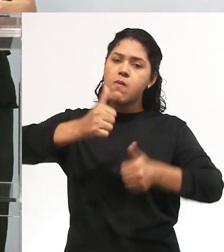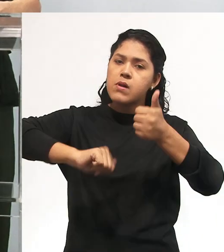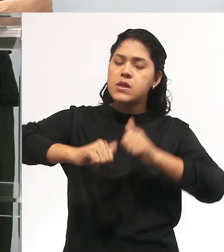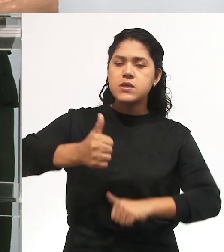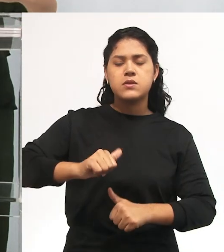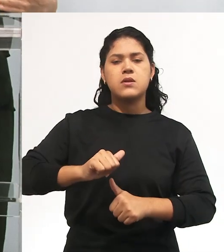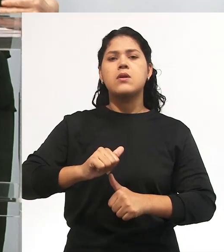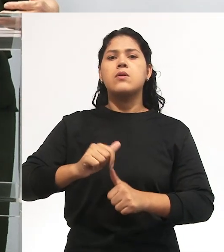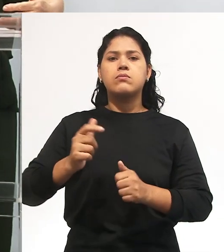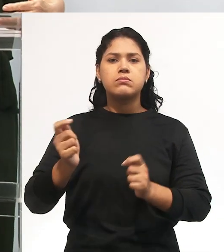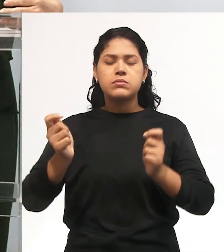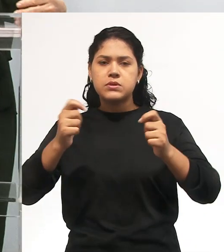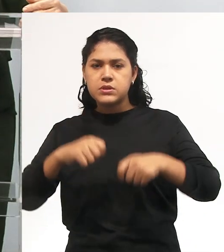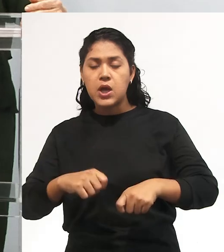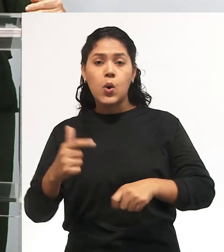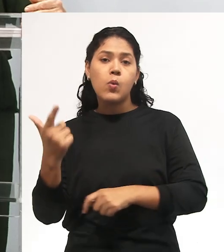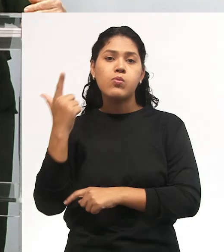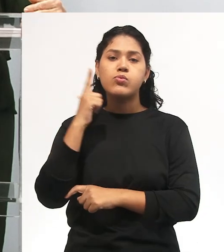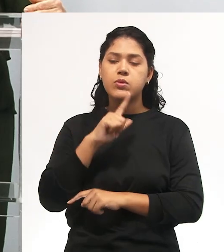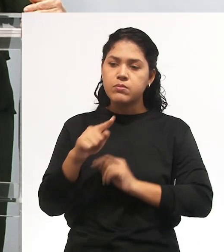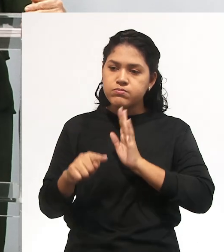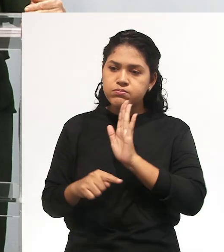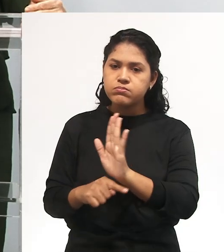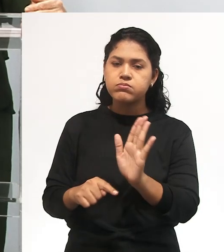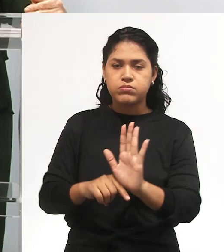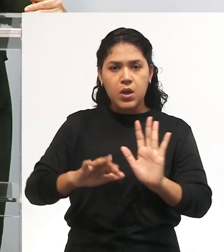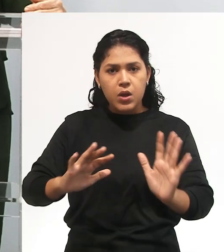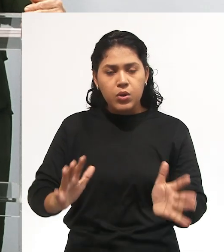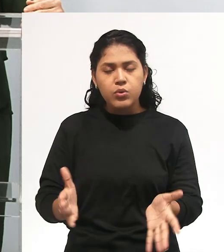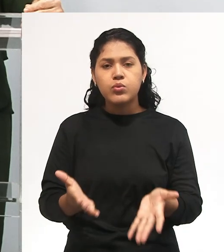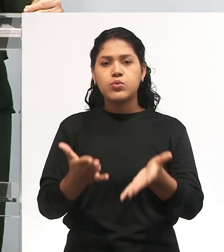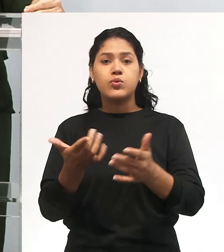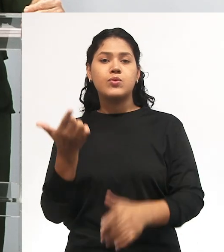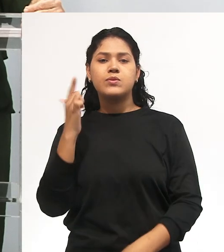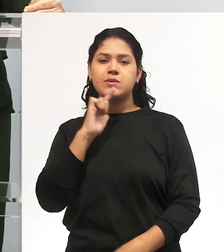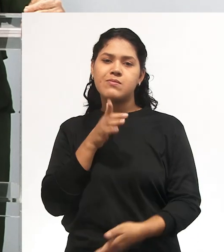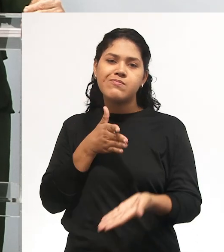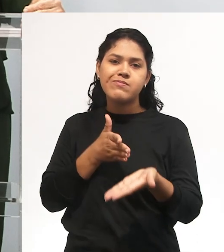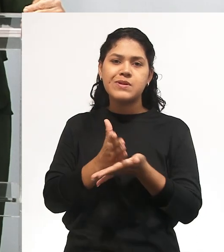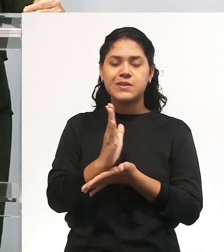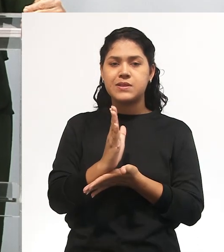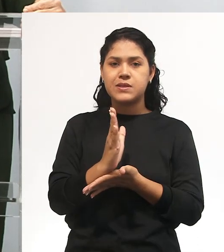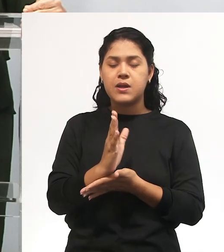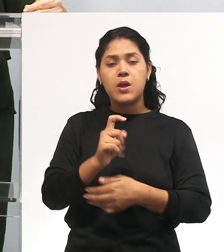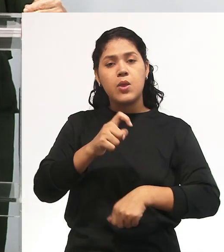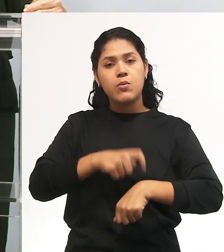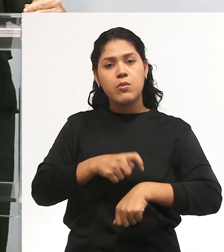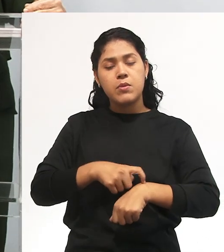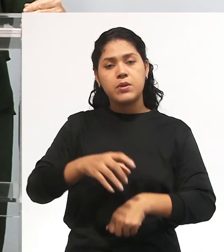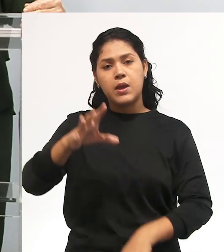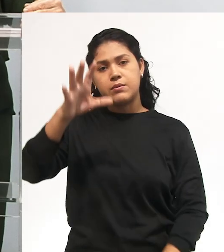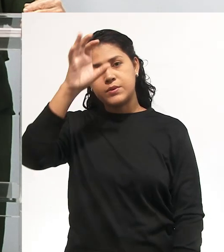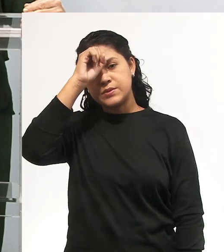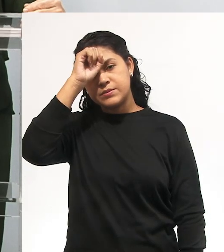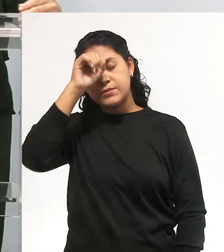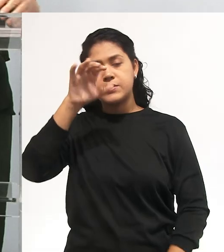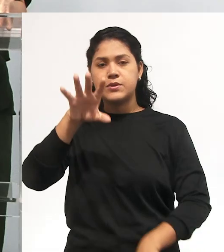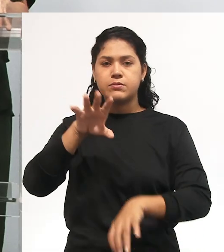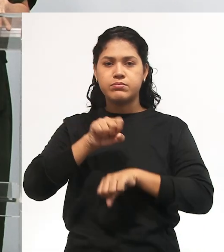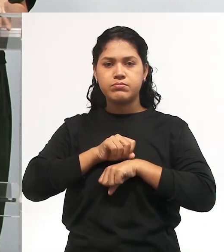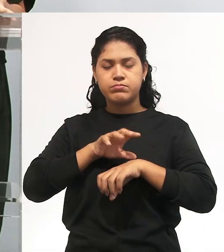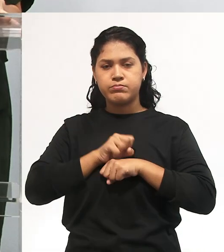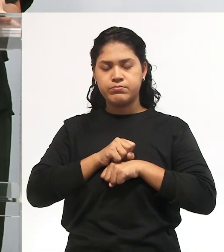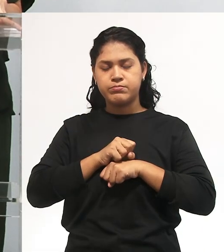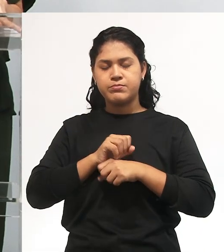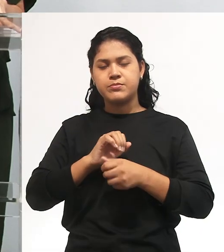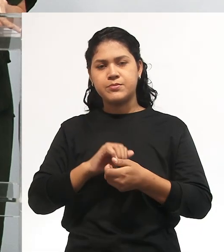coerente para que todos os alunos possam ter êxito no processo de ensino e de aprender. Então, que a